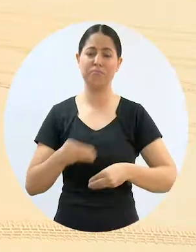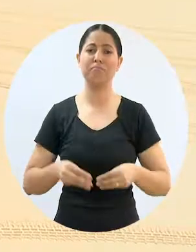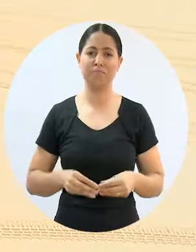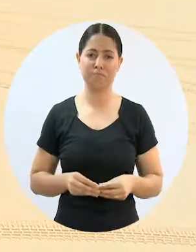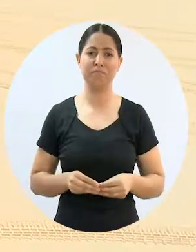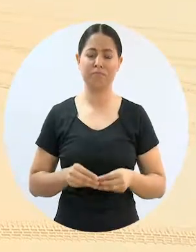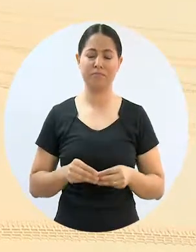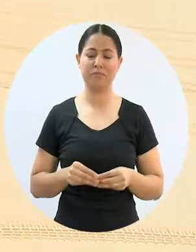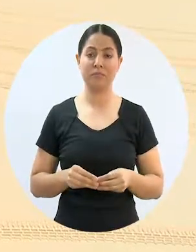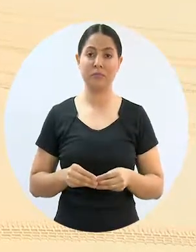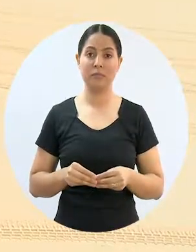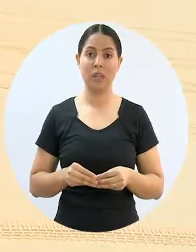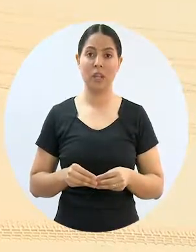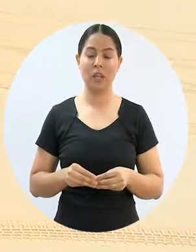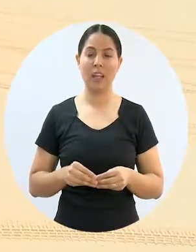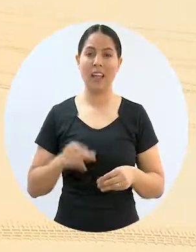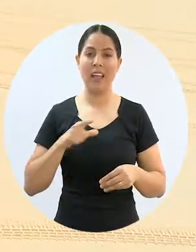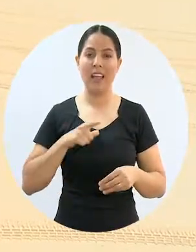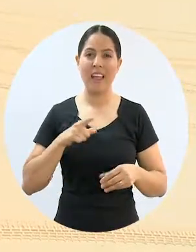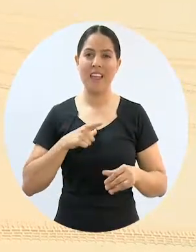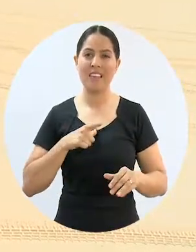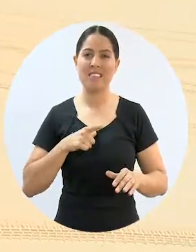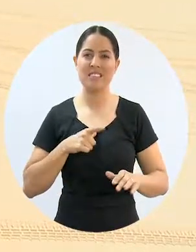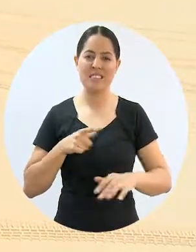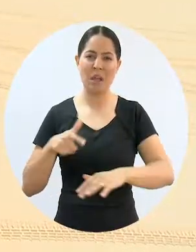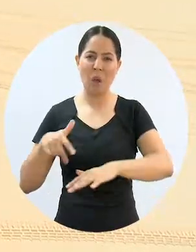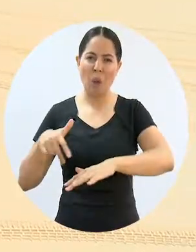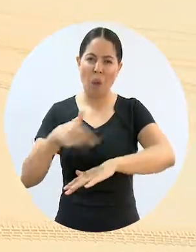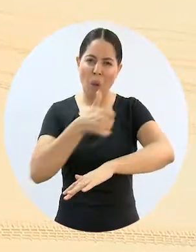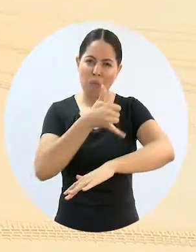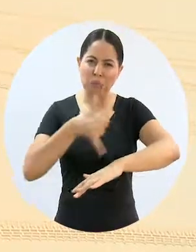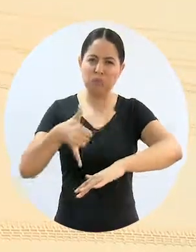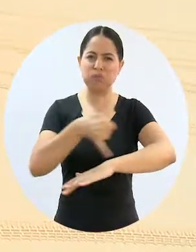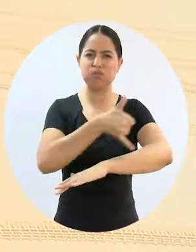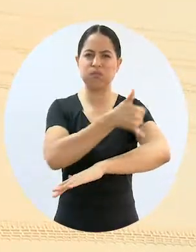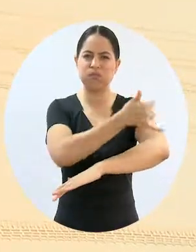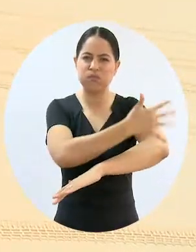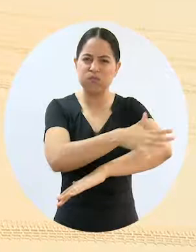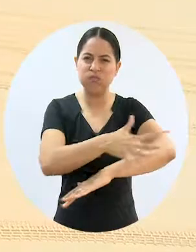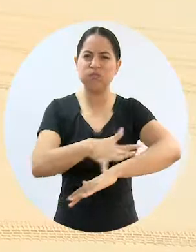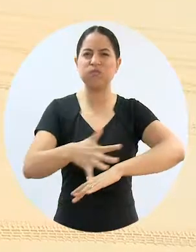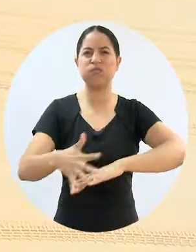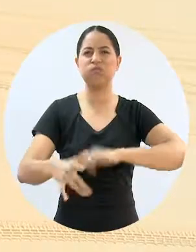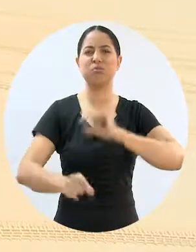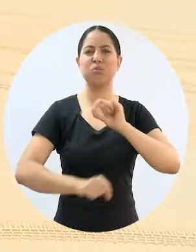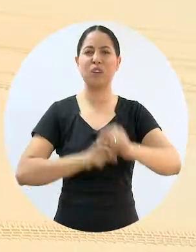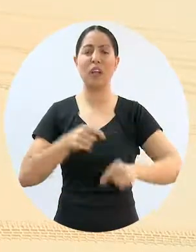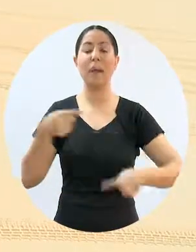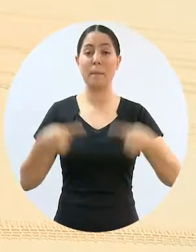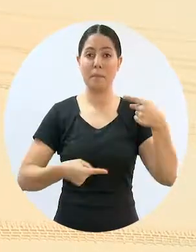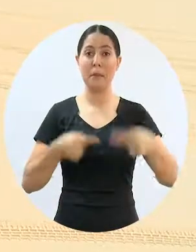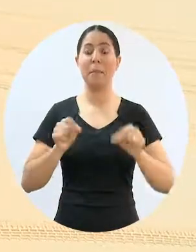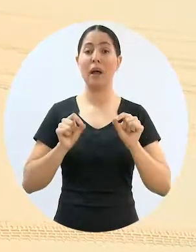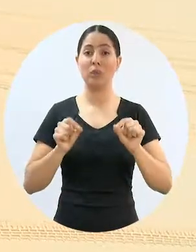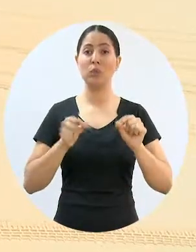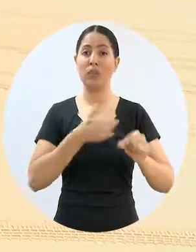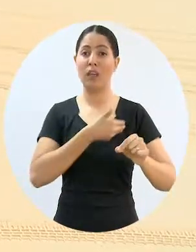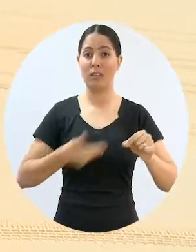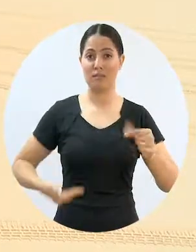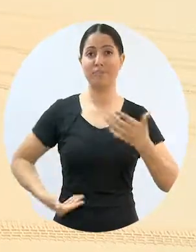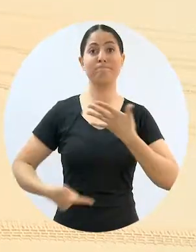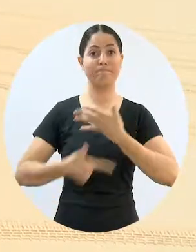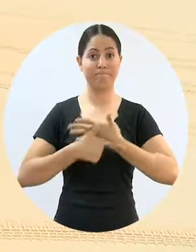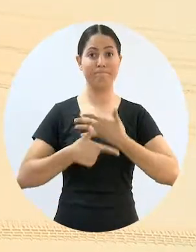As manchas de óleo trazem uma enxurrada de discussões políticas sobre o papel do Estado e ainda alteram